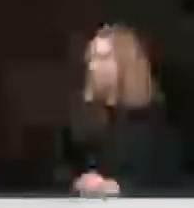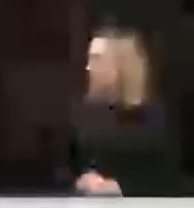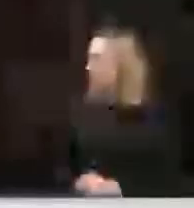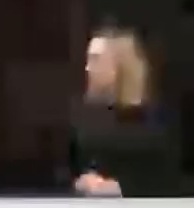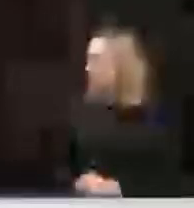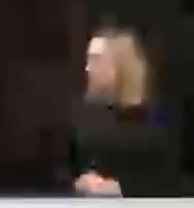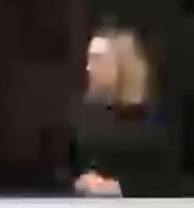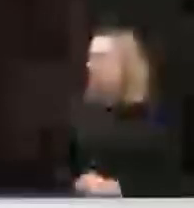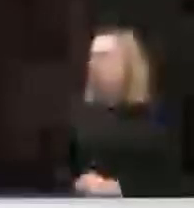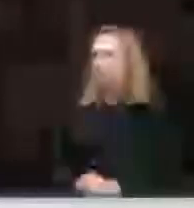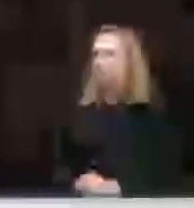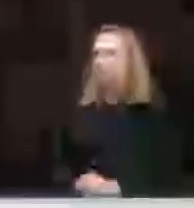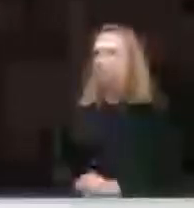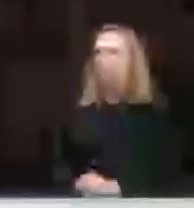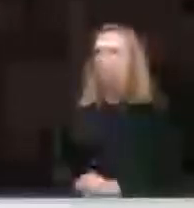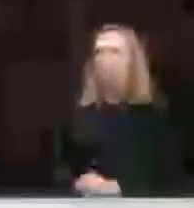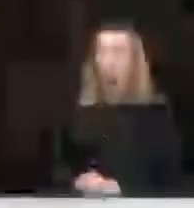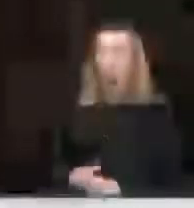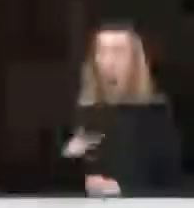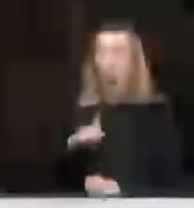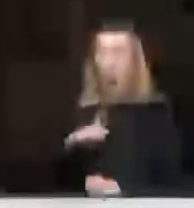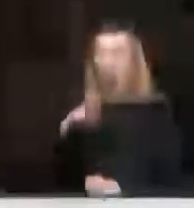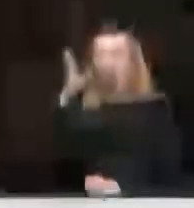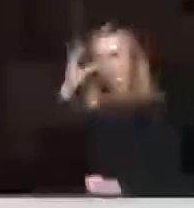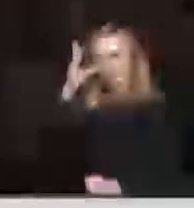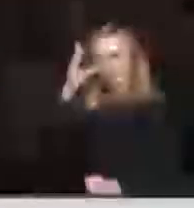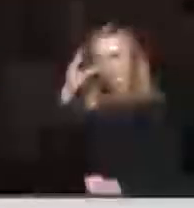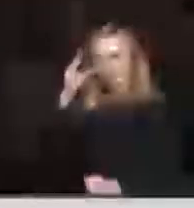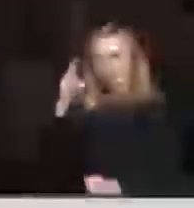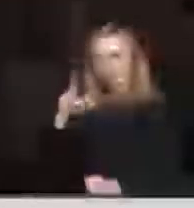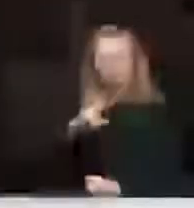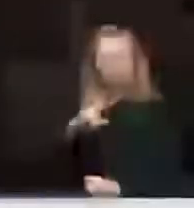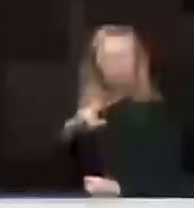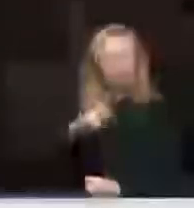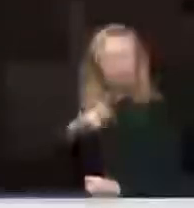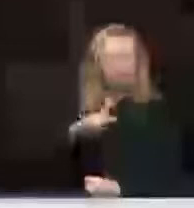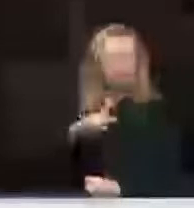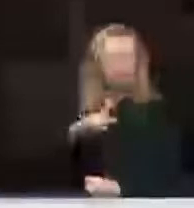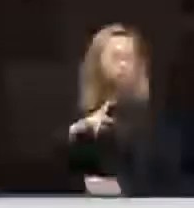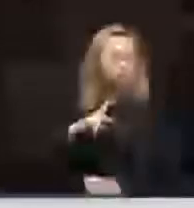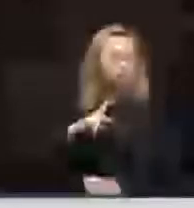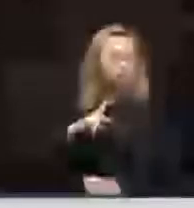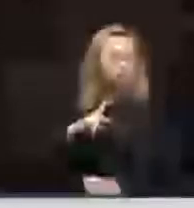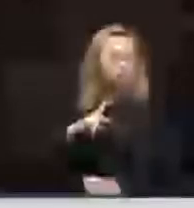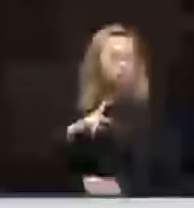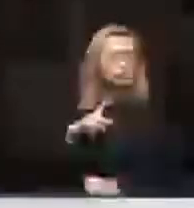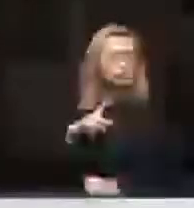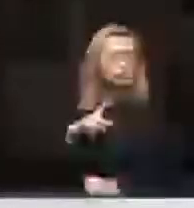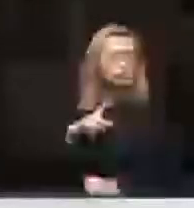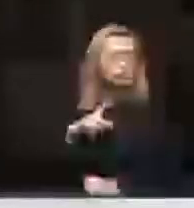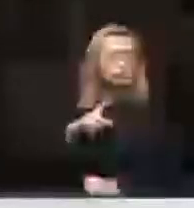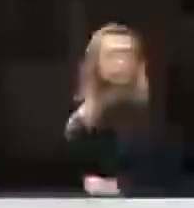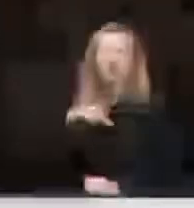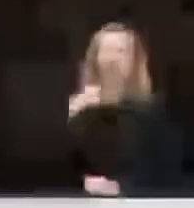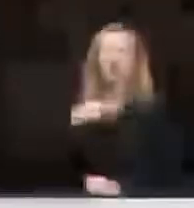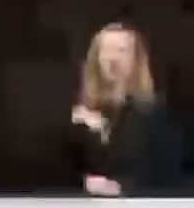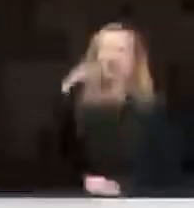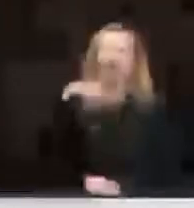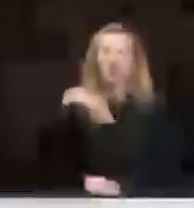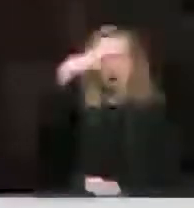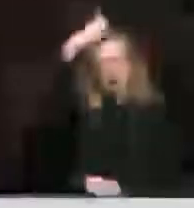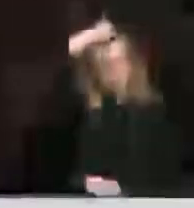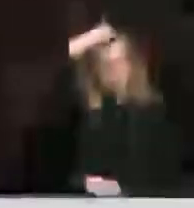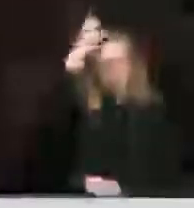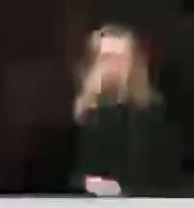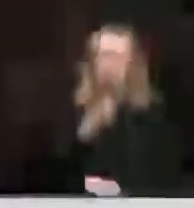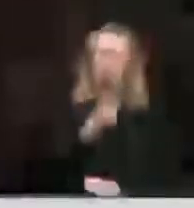estivesse vinculado o interesse de ele próprio determinar quem eram os culpados e os executores, os mandantes e